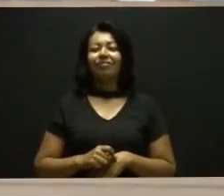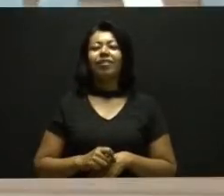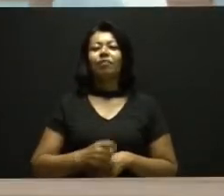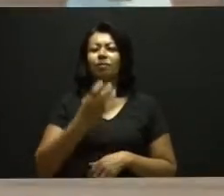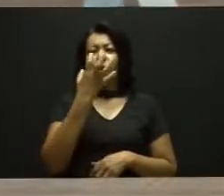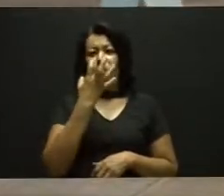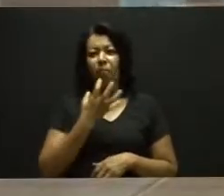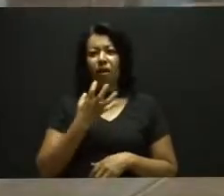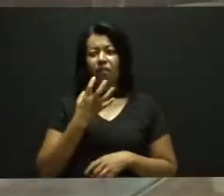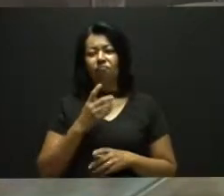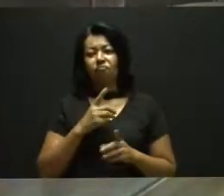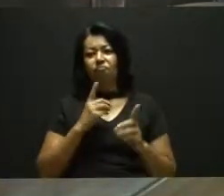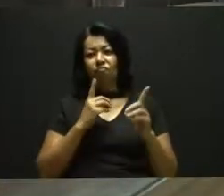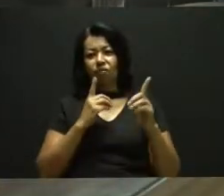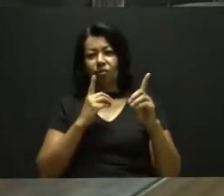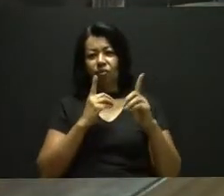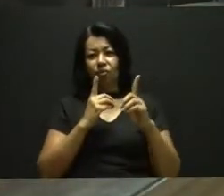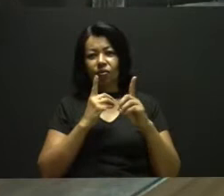com